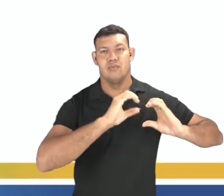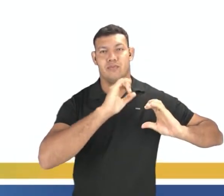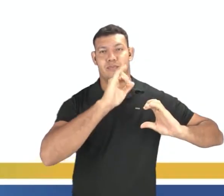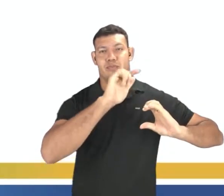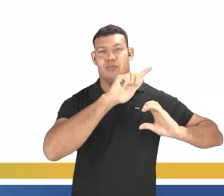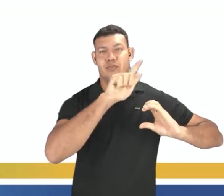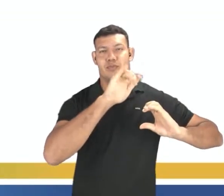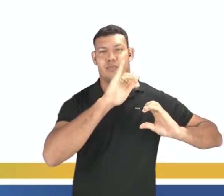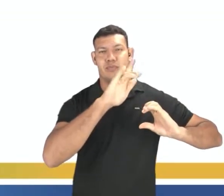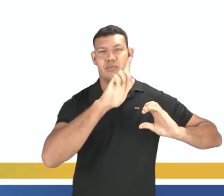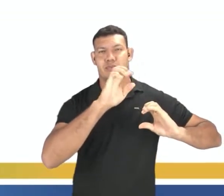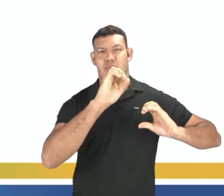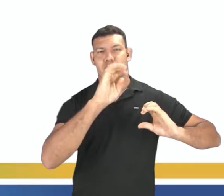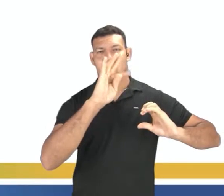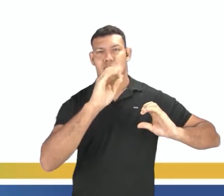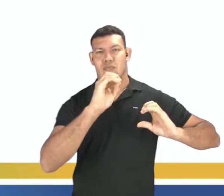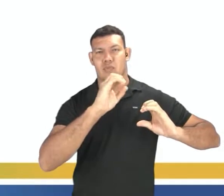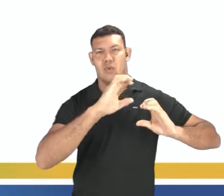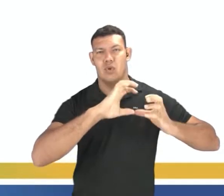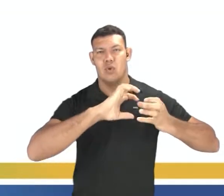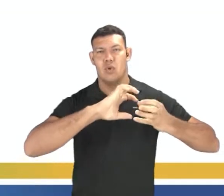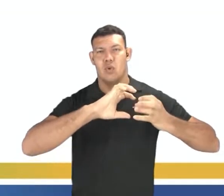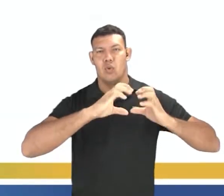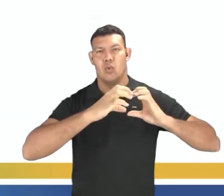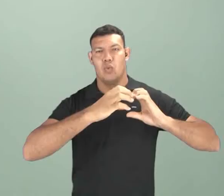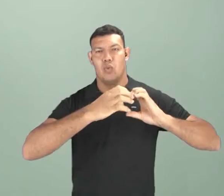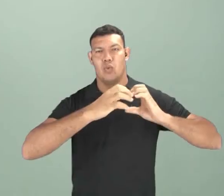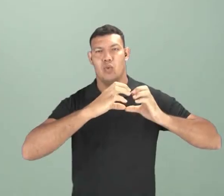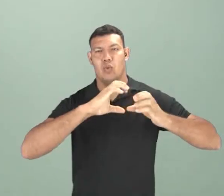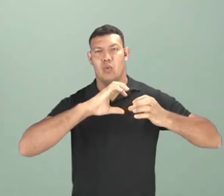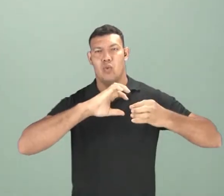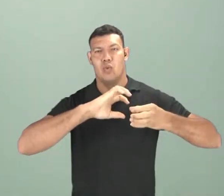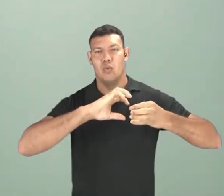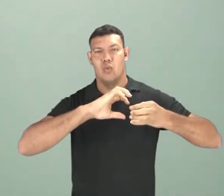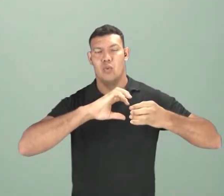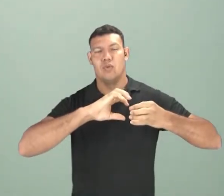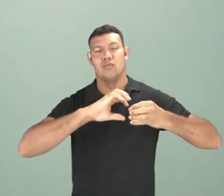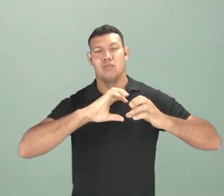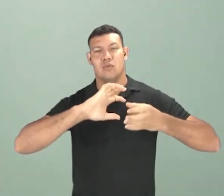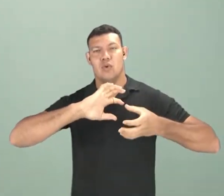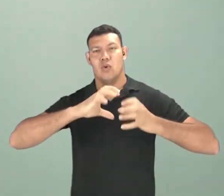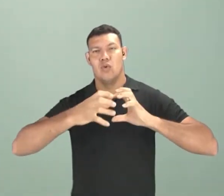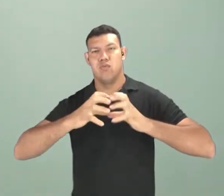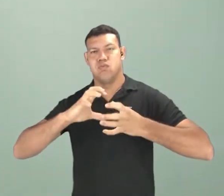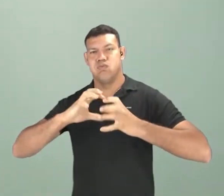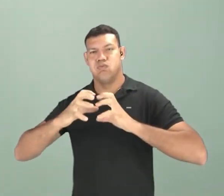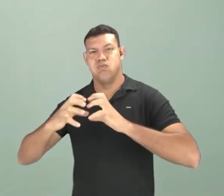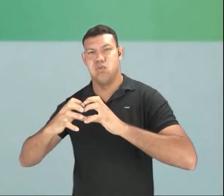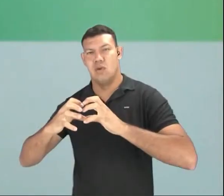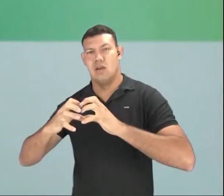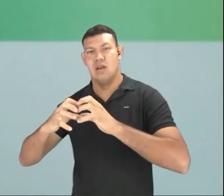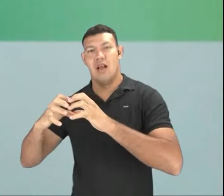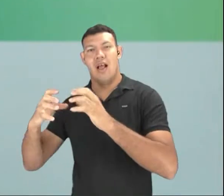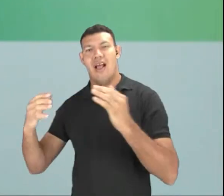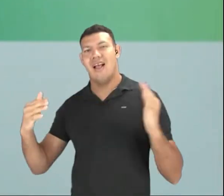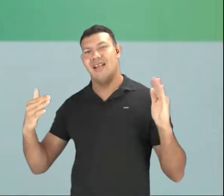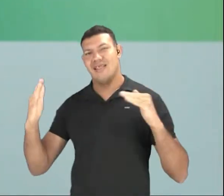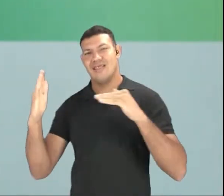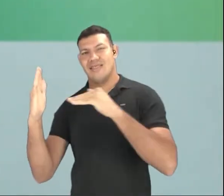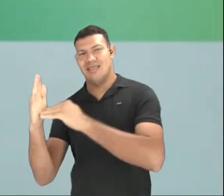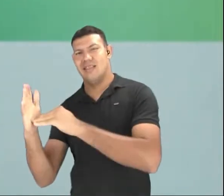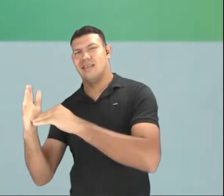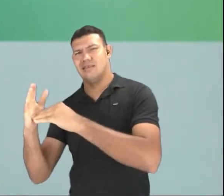se transformando em mola e assim em blástula e até a fase de blástula